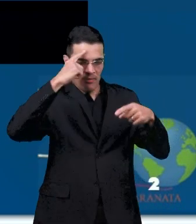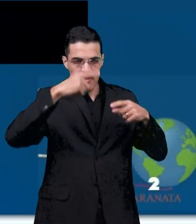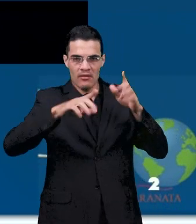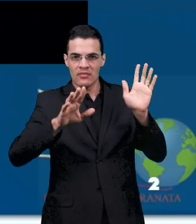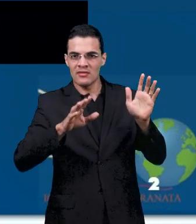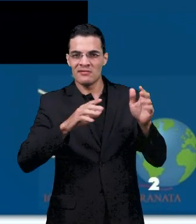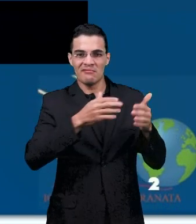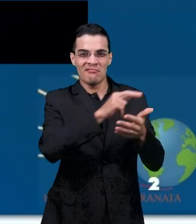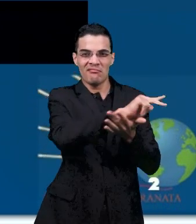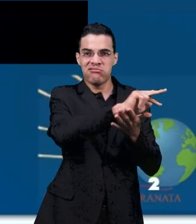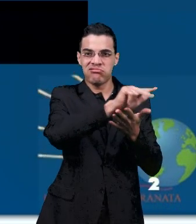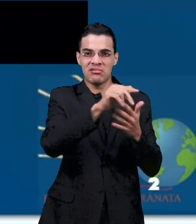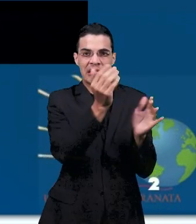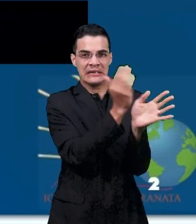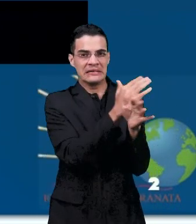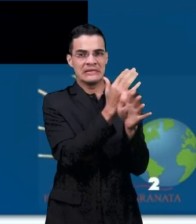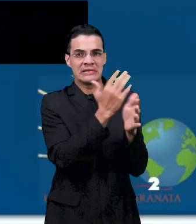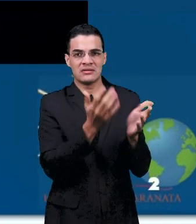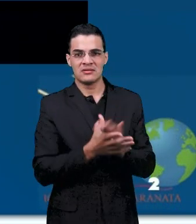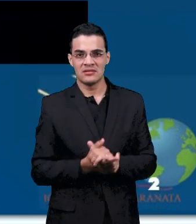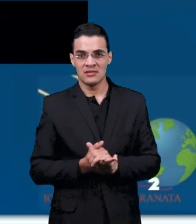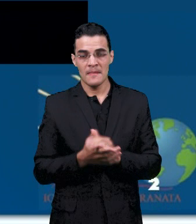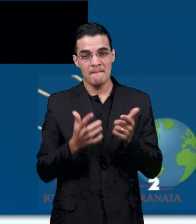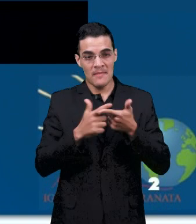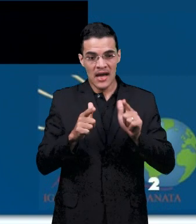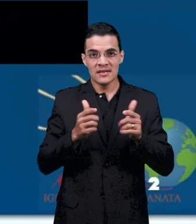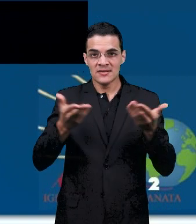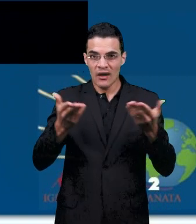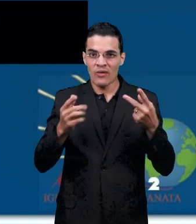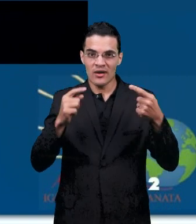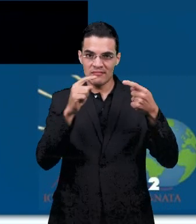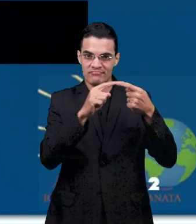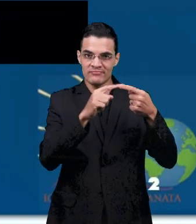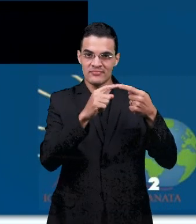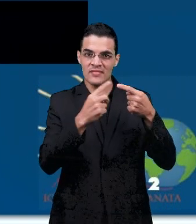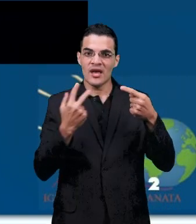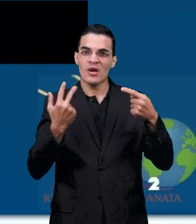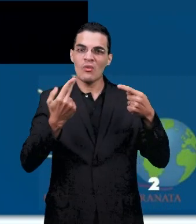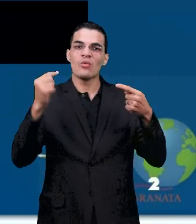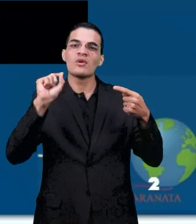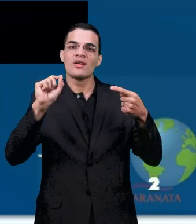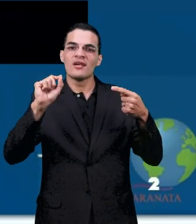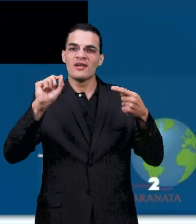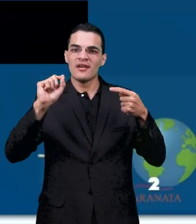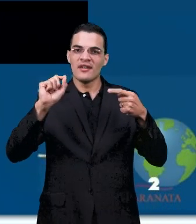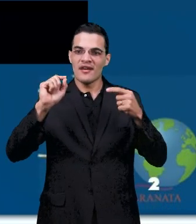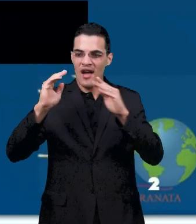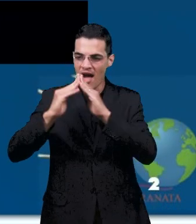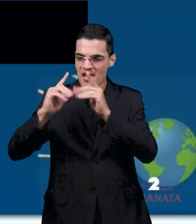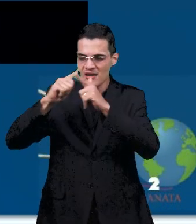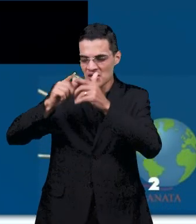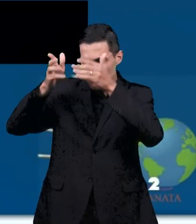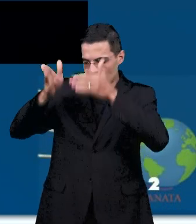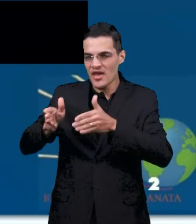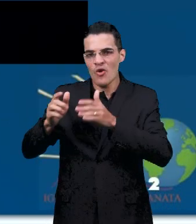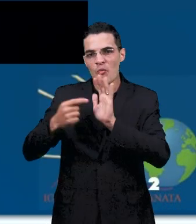mundo como um povo que não está em crise de autoridade, porque o governo do Espírito está sobre nós.